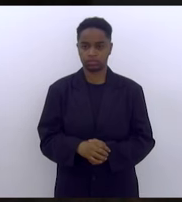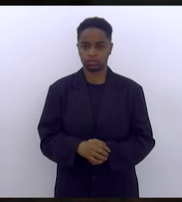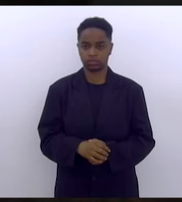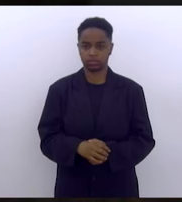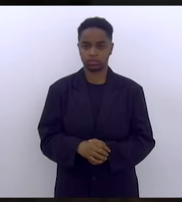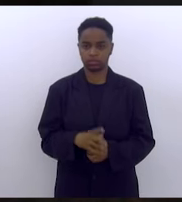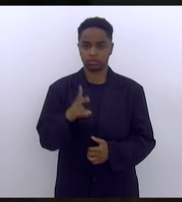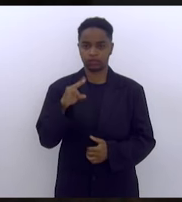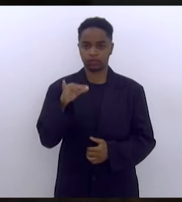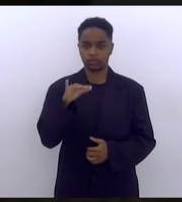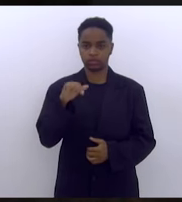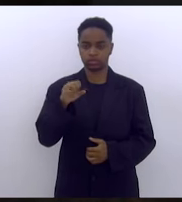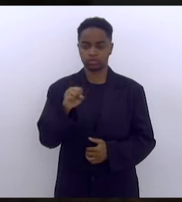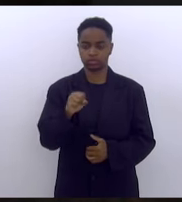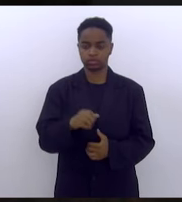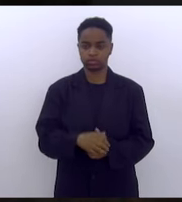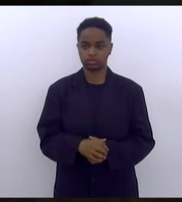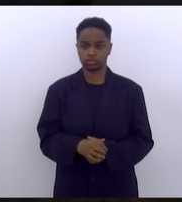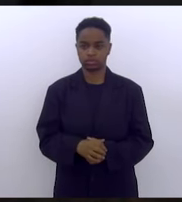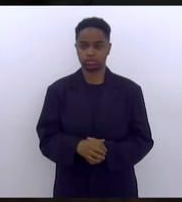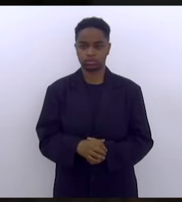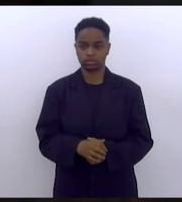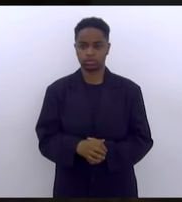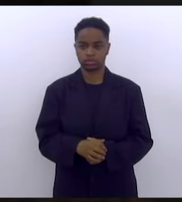Vinícius Gozolino.